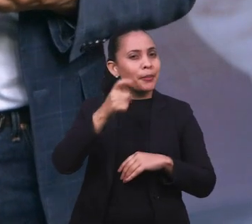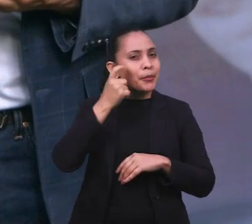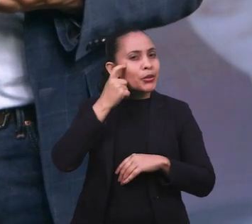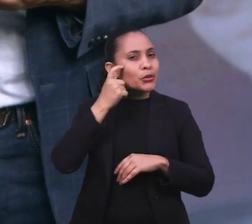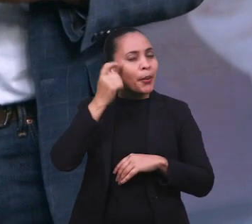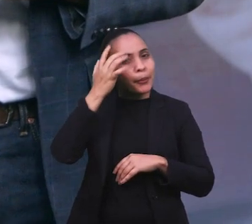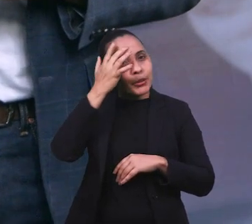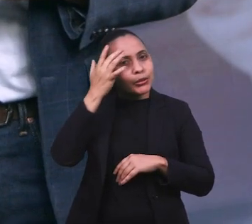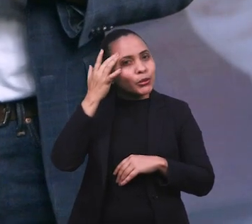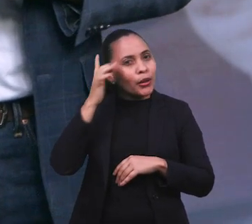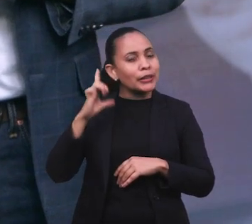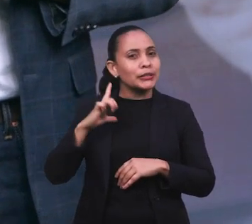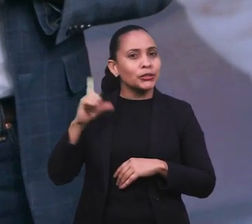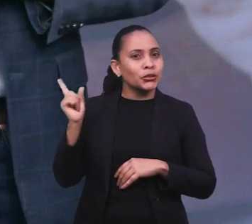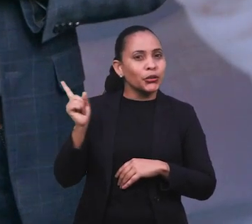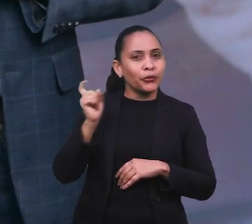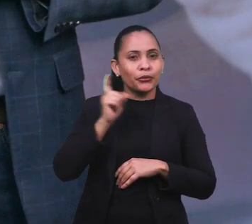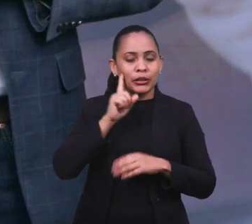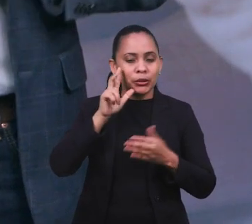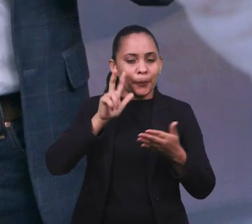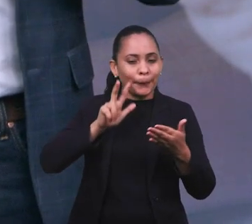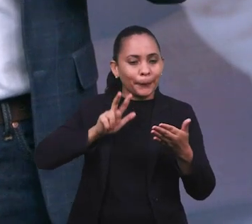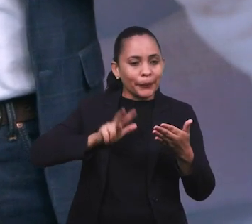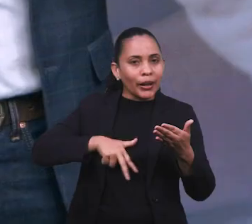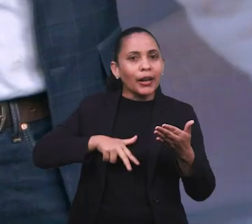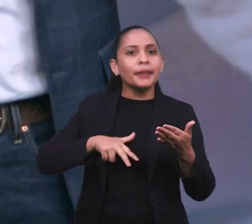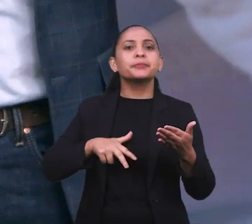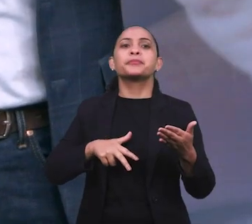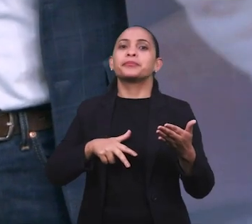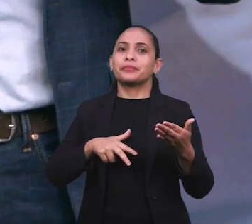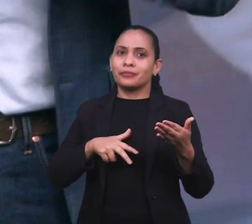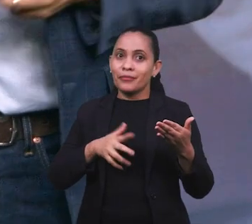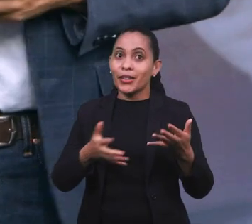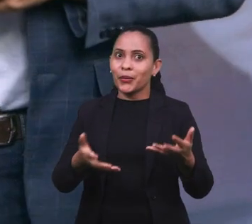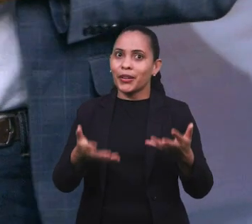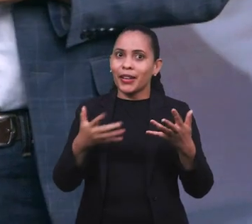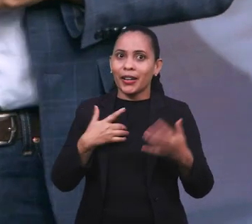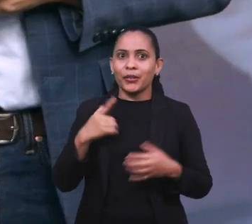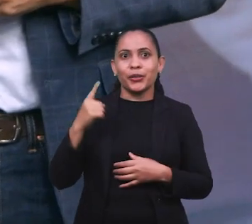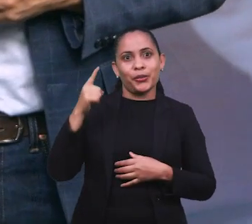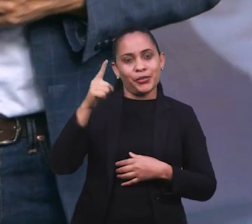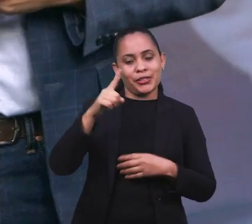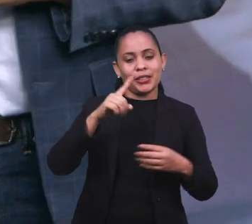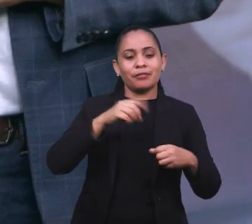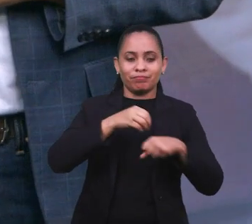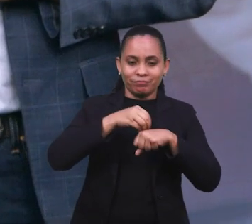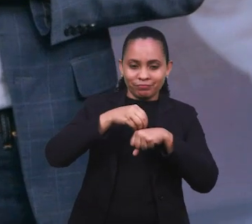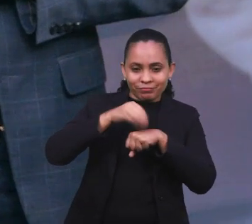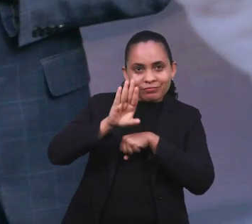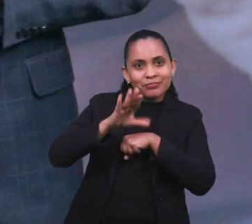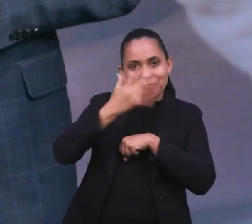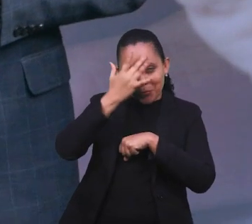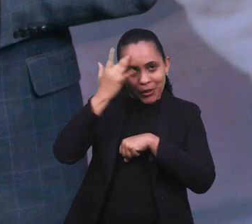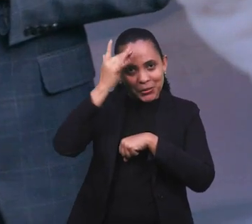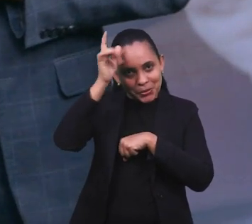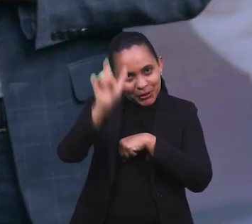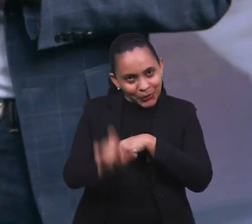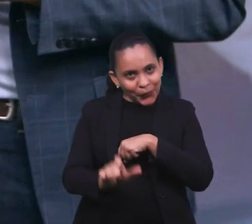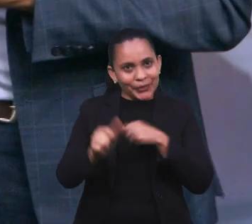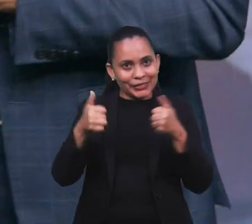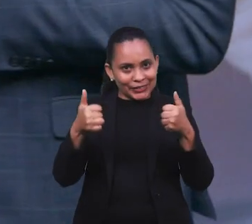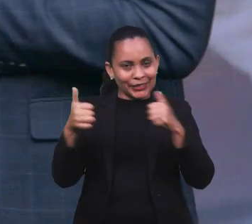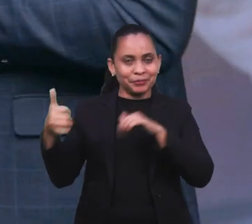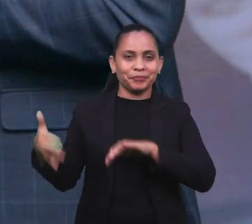pensou em alguém que tem dificuldade de concentração e de leitura, eu quero que você encaminhe esse programa para ele, tudo